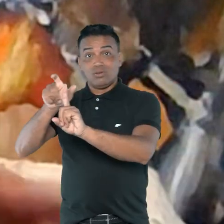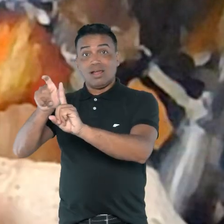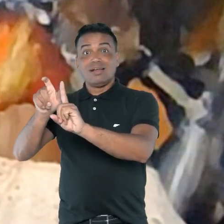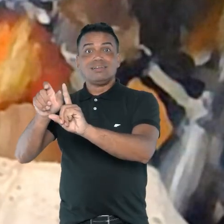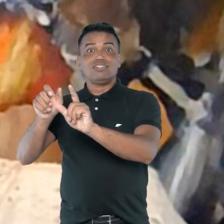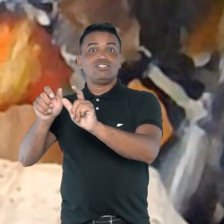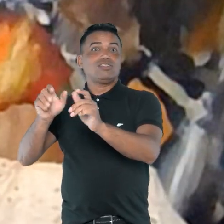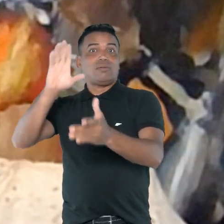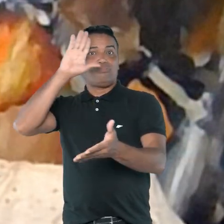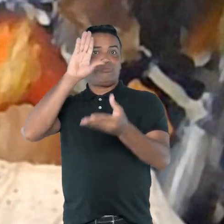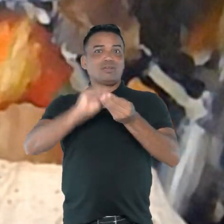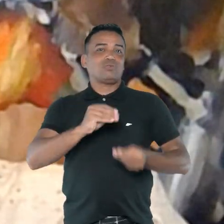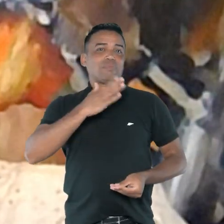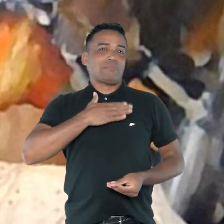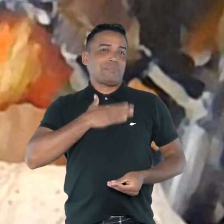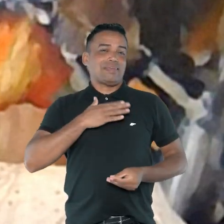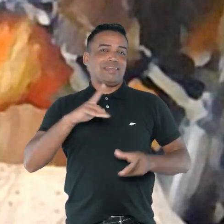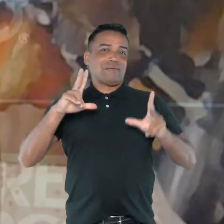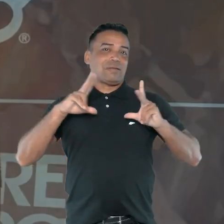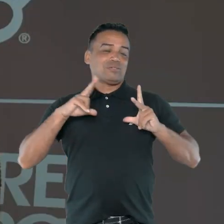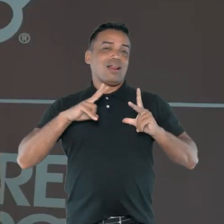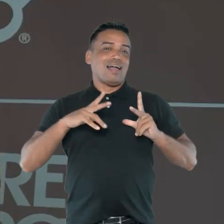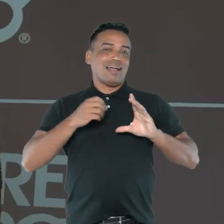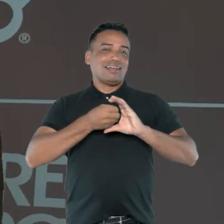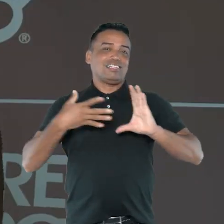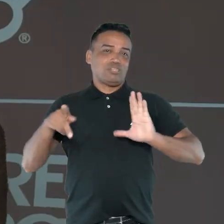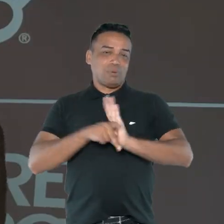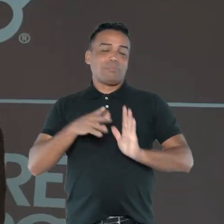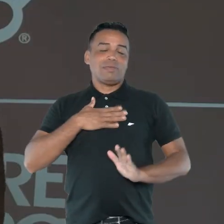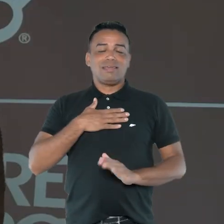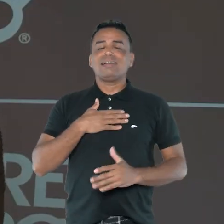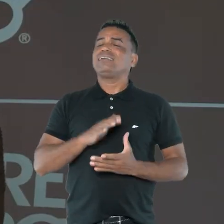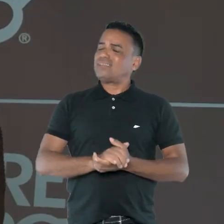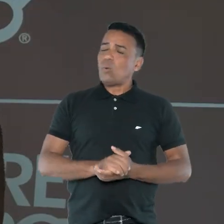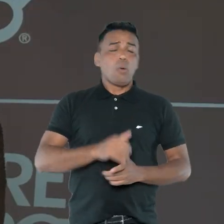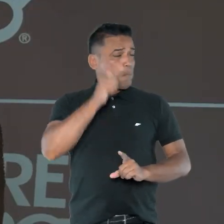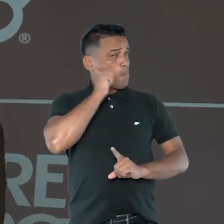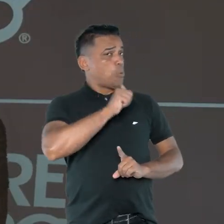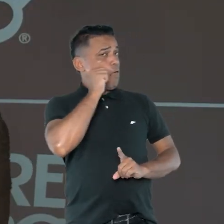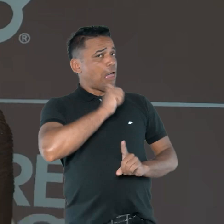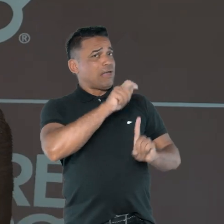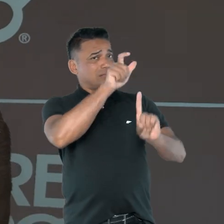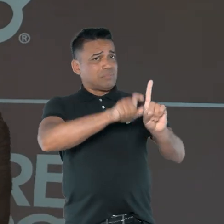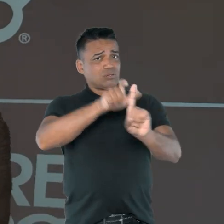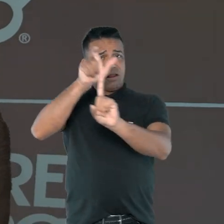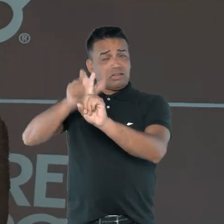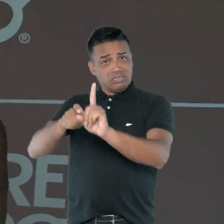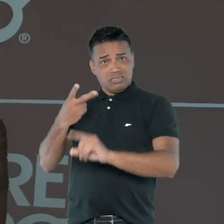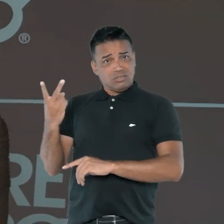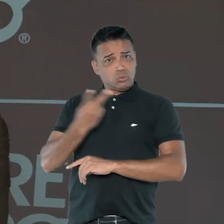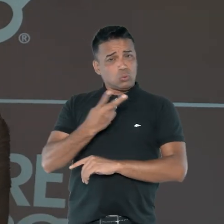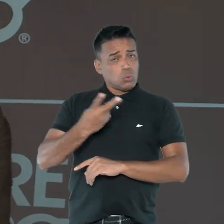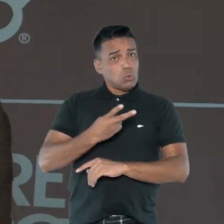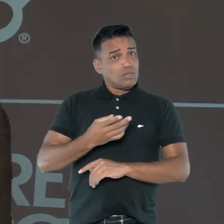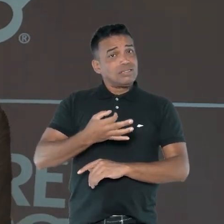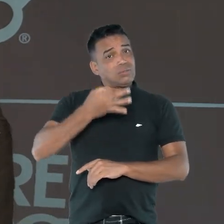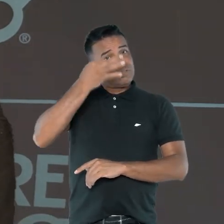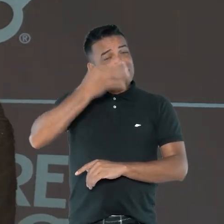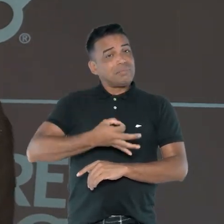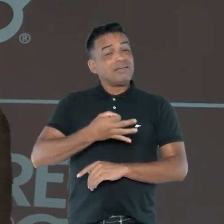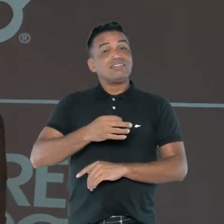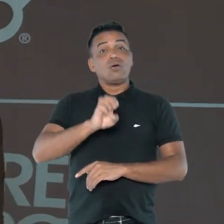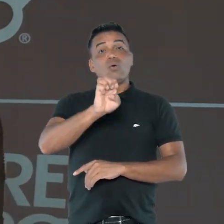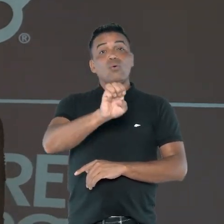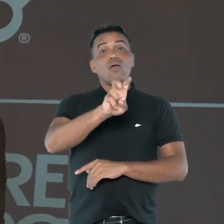personagens me definiriam. Não, ainda que mulheres, ainda que muito pequenas, mas certamente assim, na